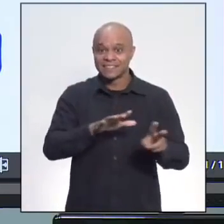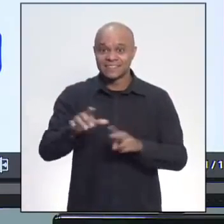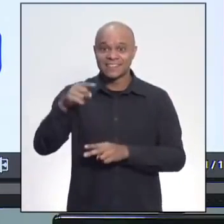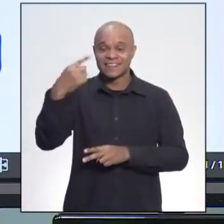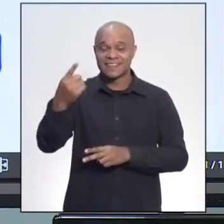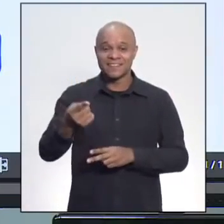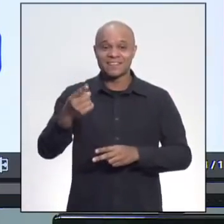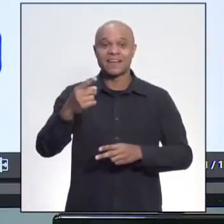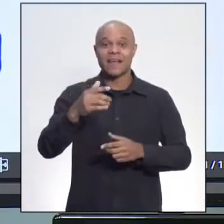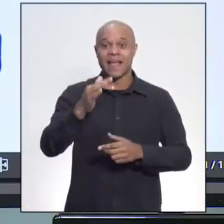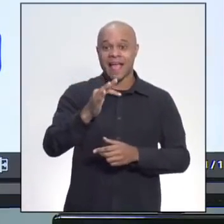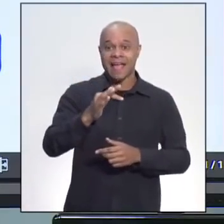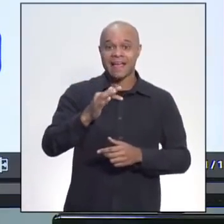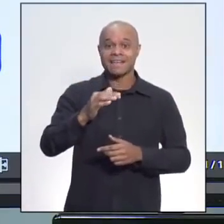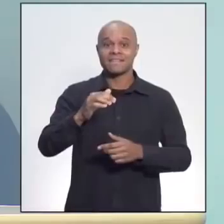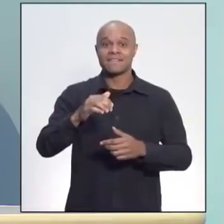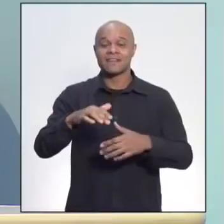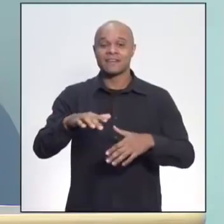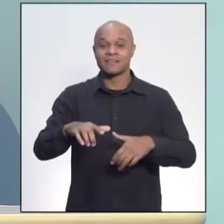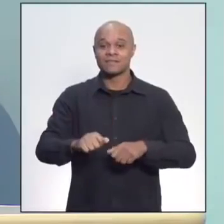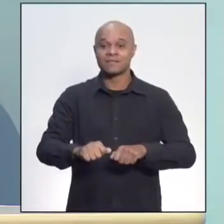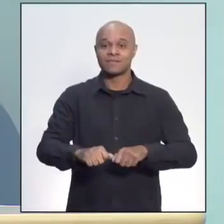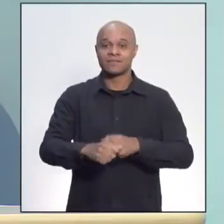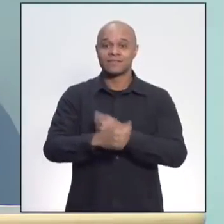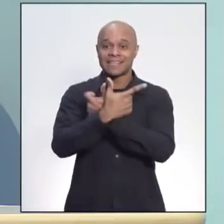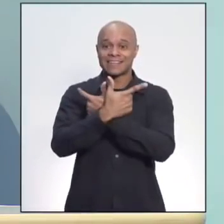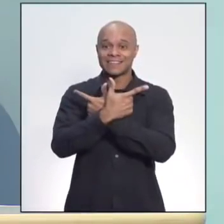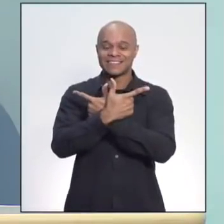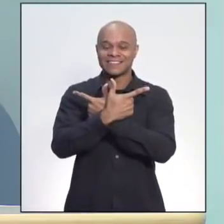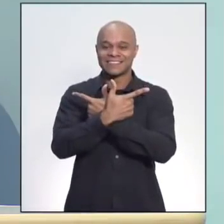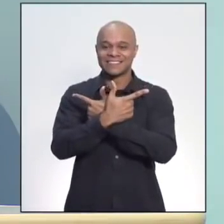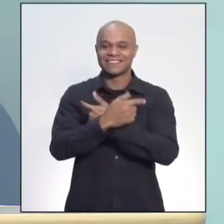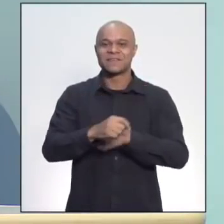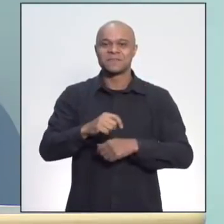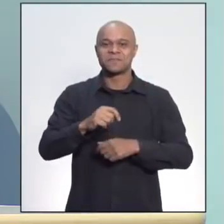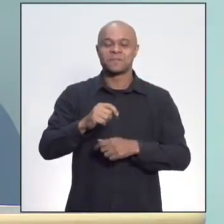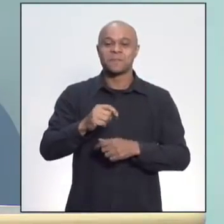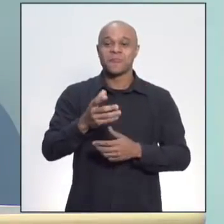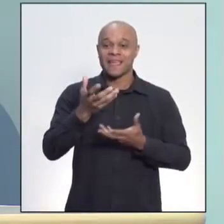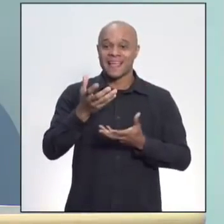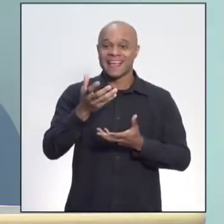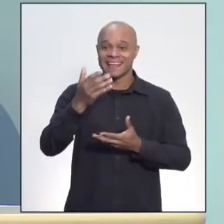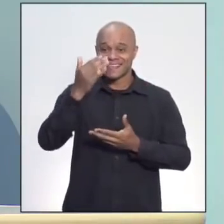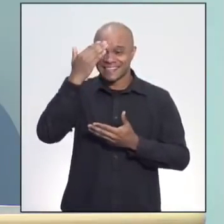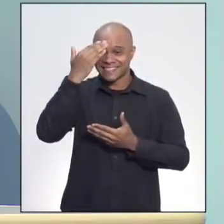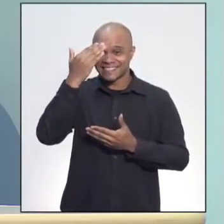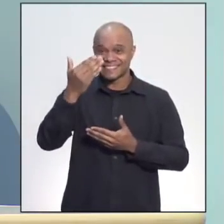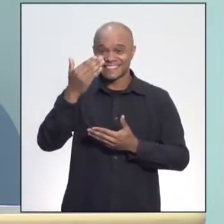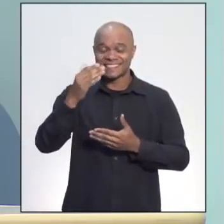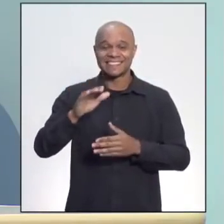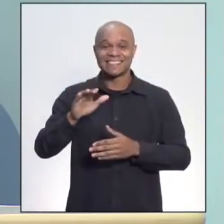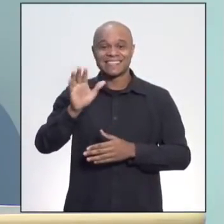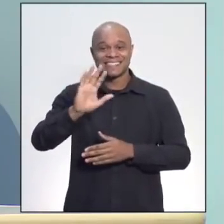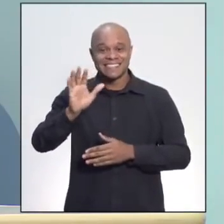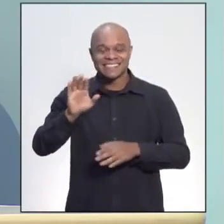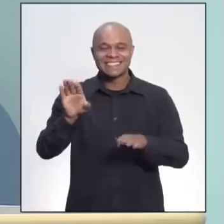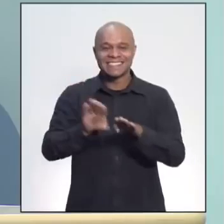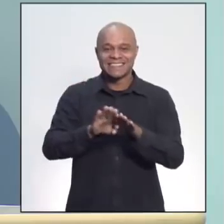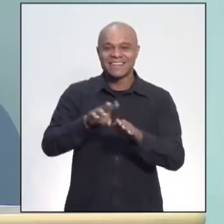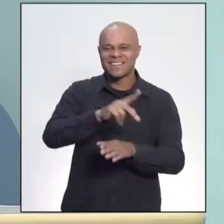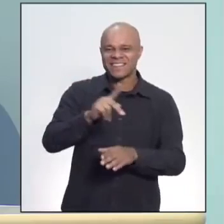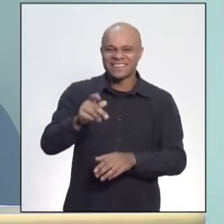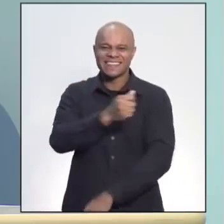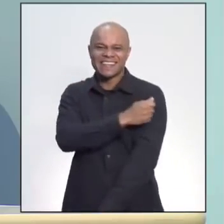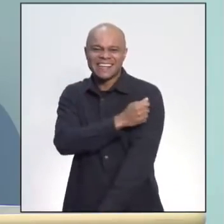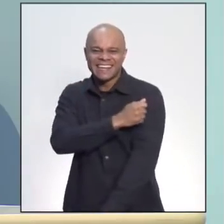grau, tá bom? Beijo. Professor Inês, quer se despedir? Quero agradecer a presença de todos os professores e todos os alunos da